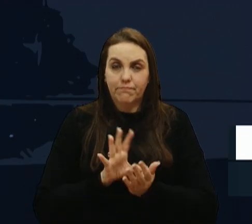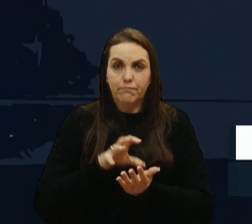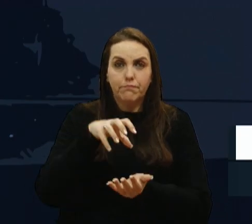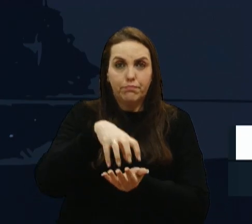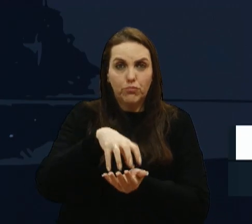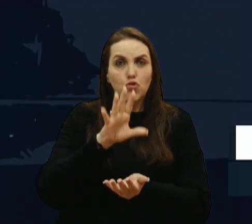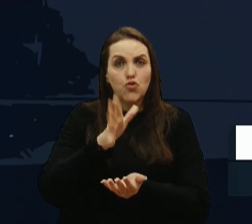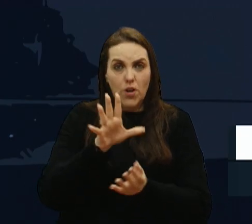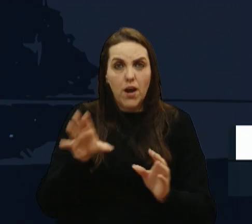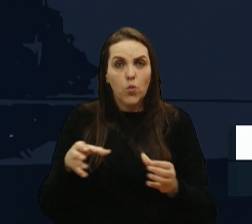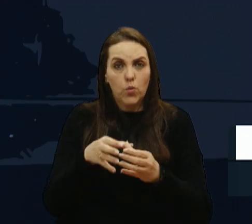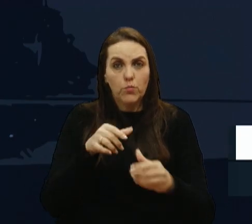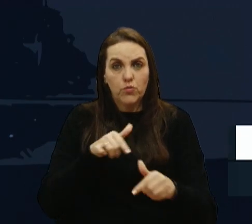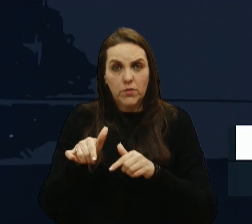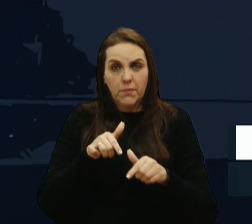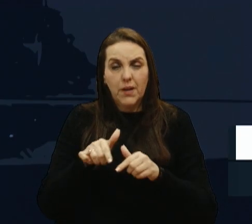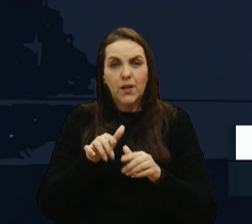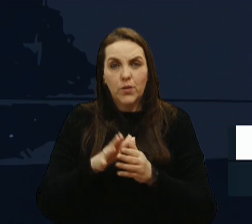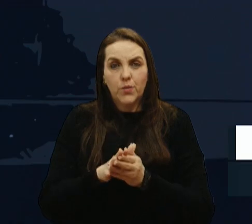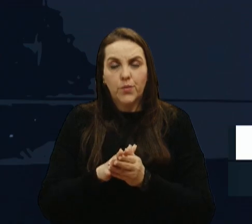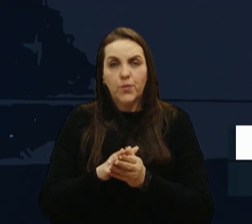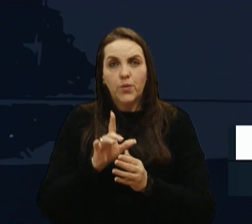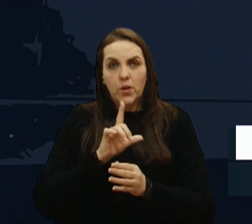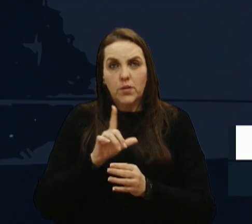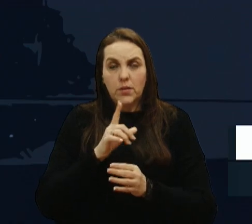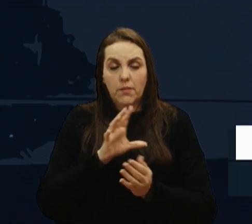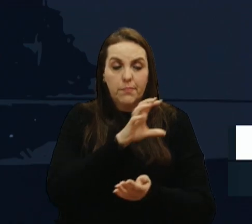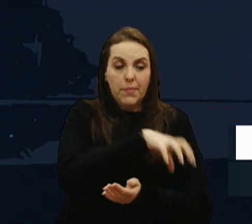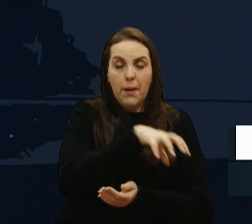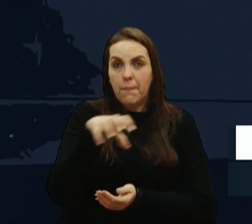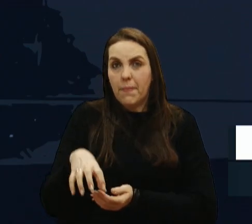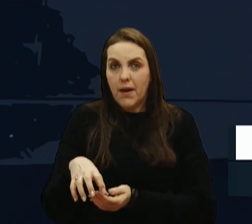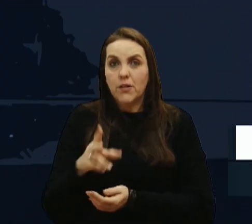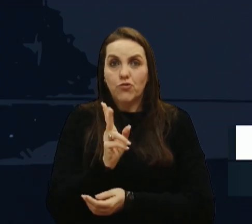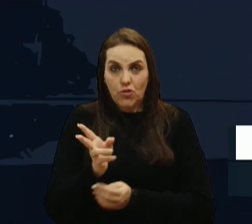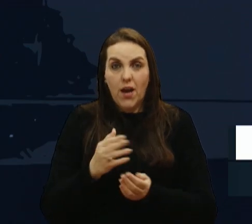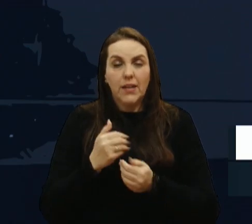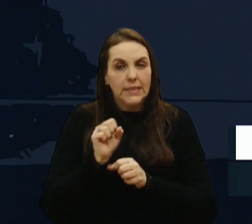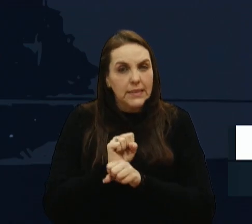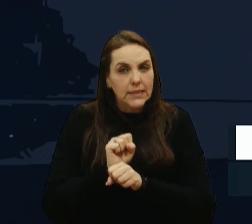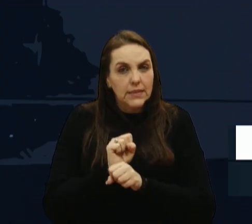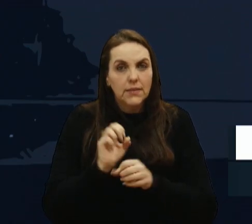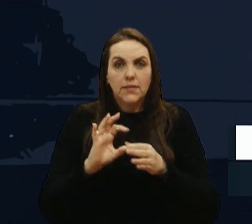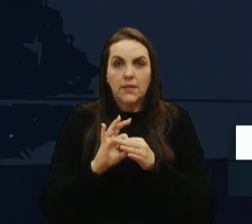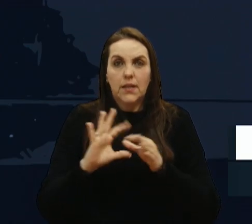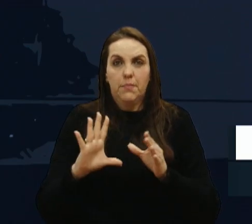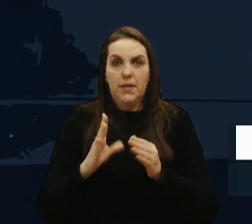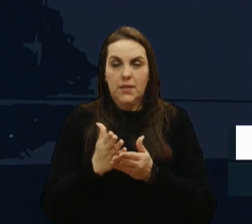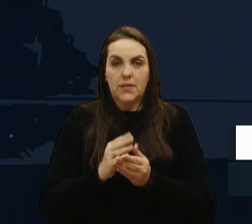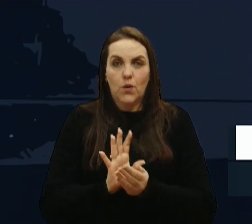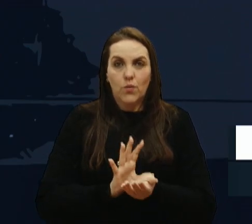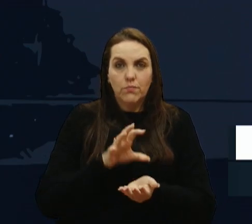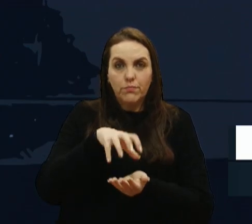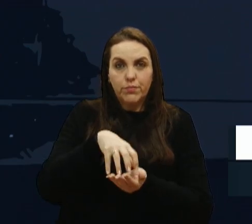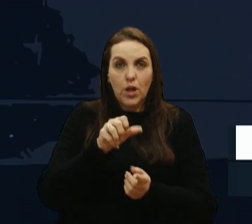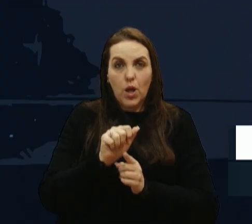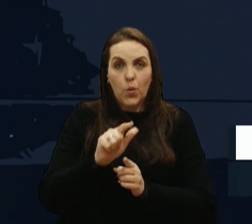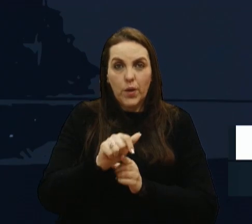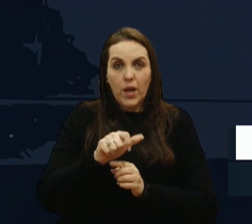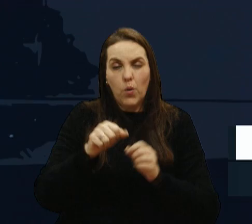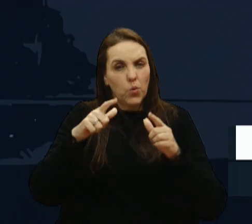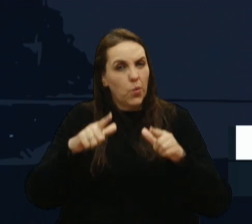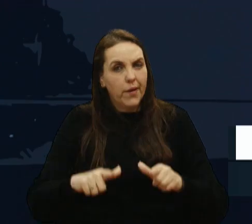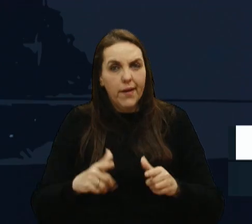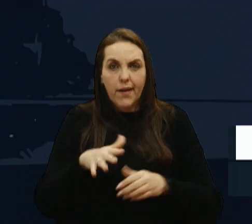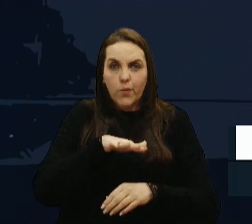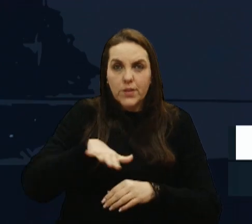equipe trabalhando junto com uma das 2 unidades e só aguardando a liberação da locação do espaço físico